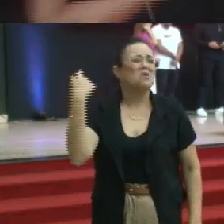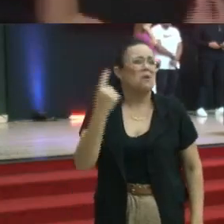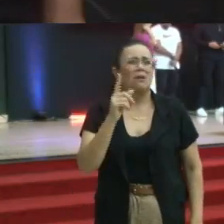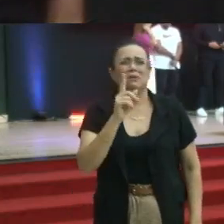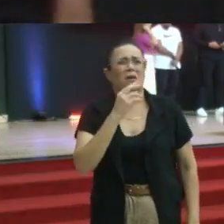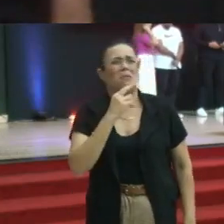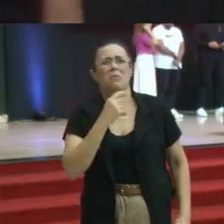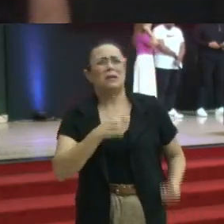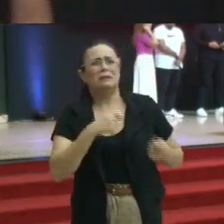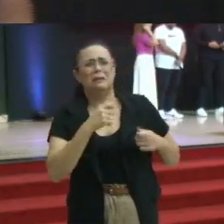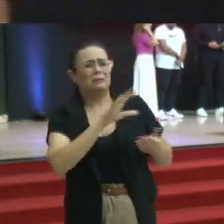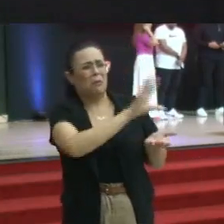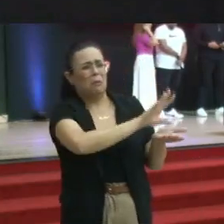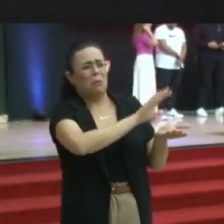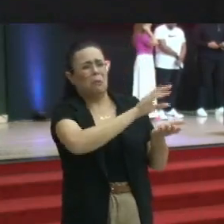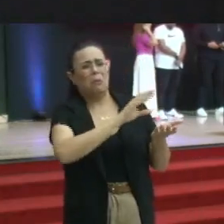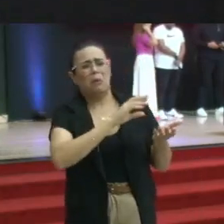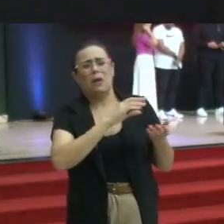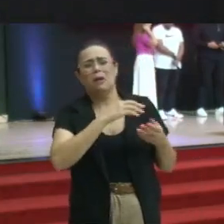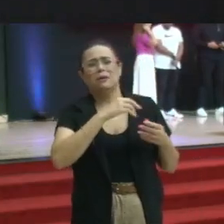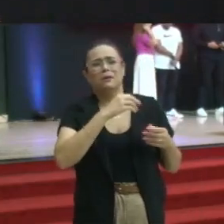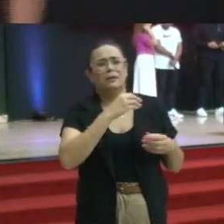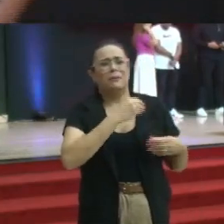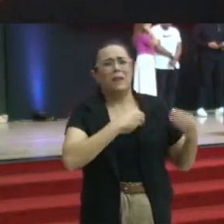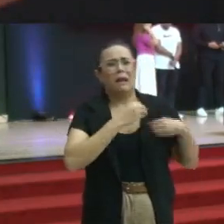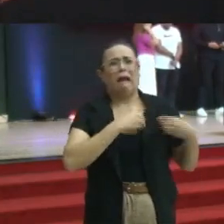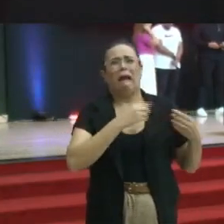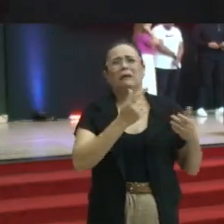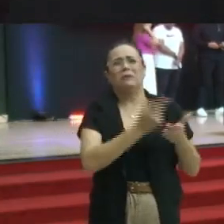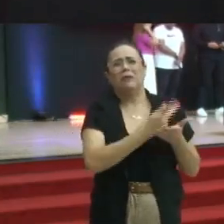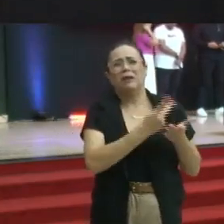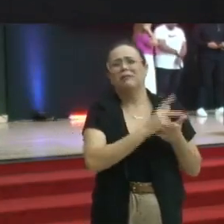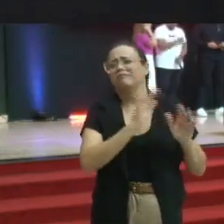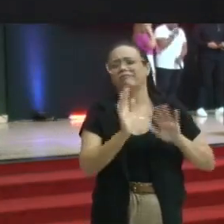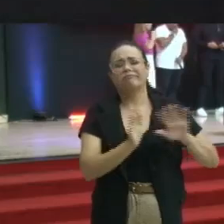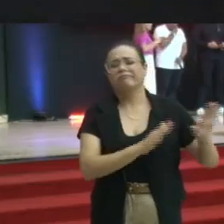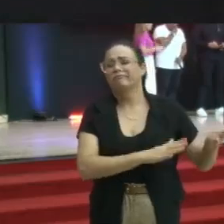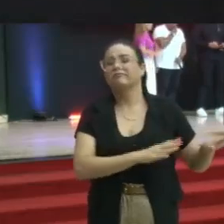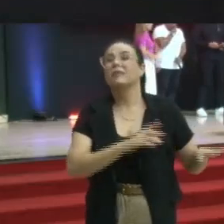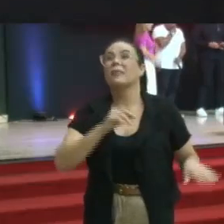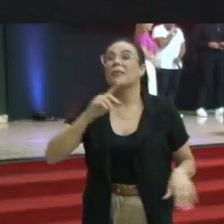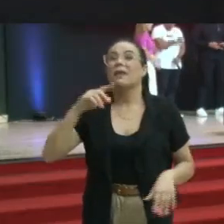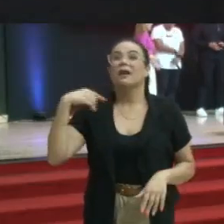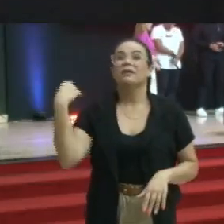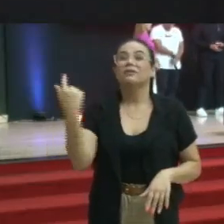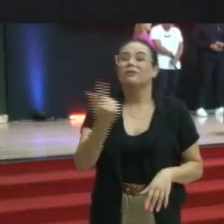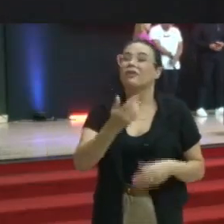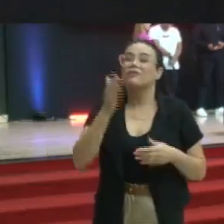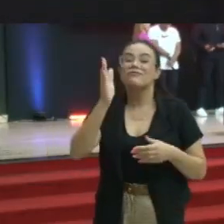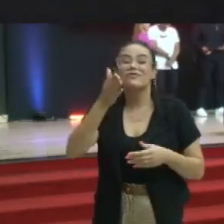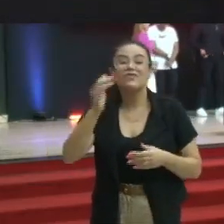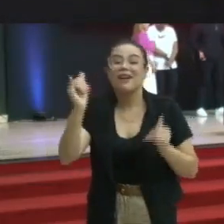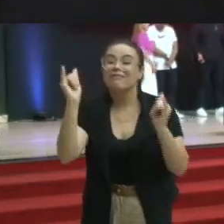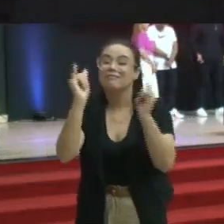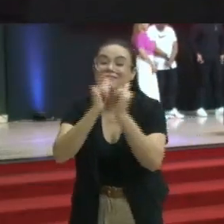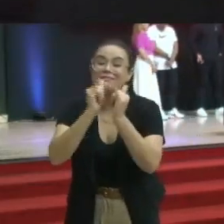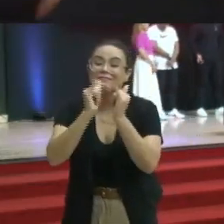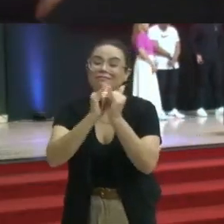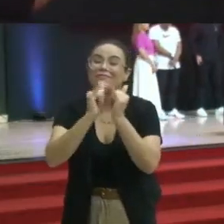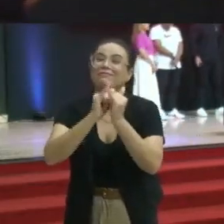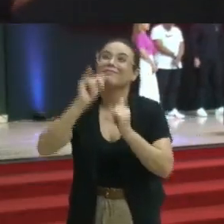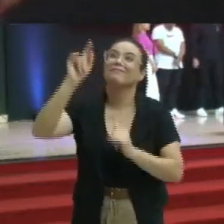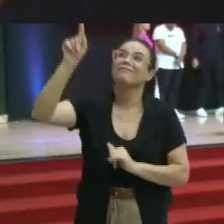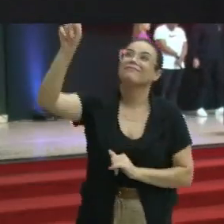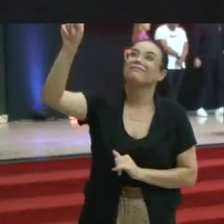erros, porque os nossos erros foram redimidos na cruz do Calvário, nossos pecados foram perdoados. E hoje